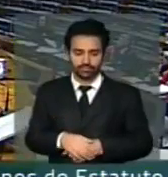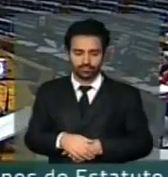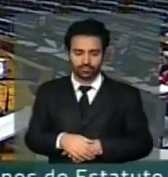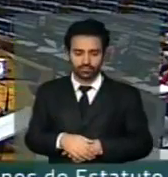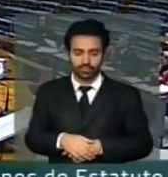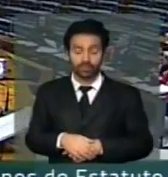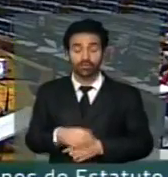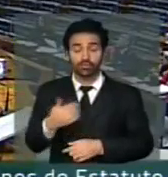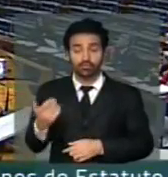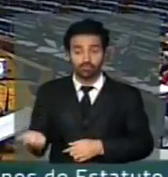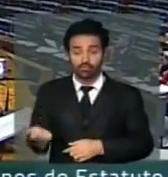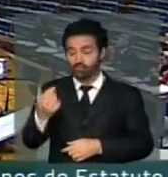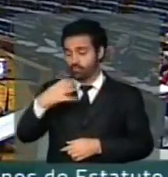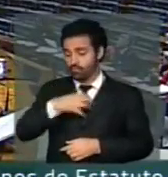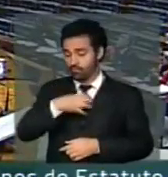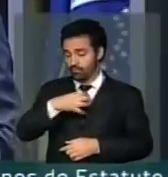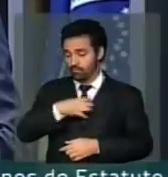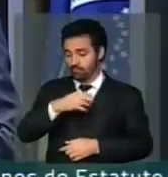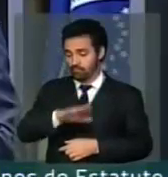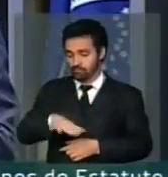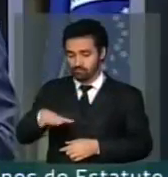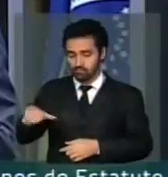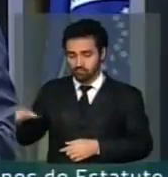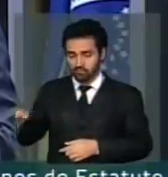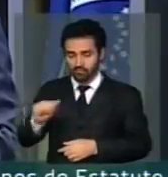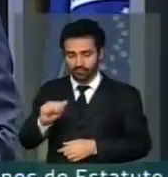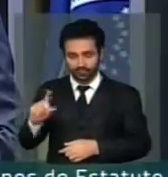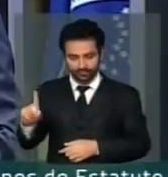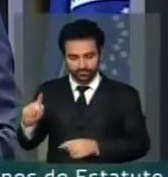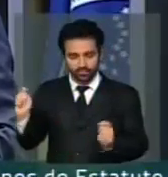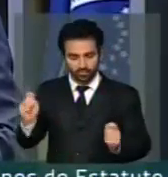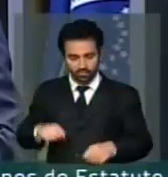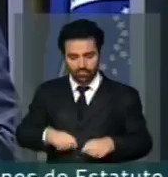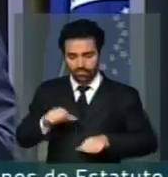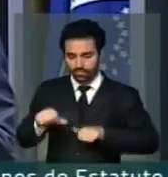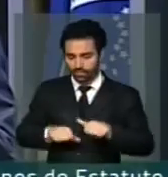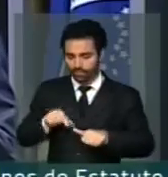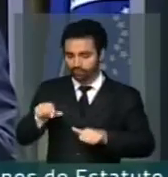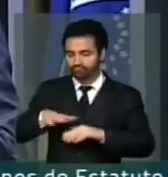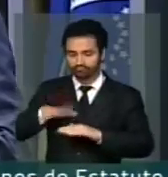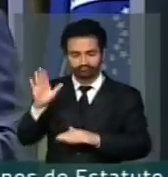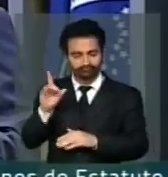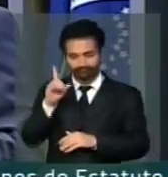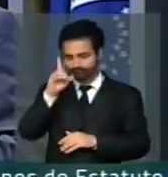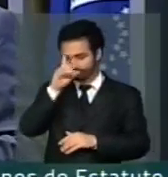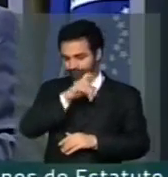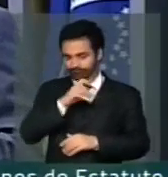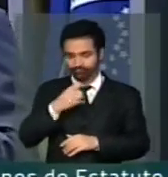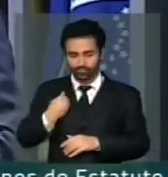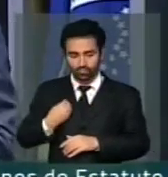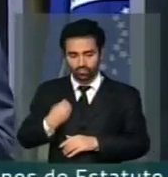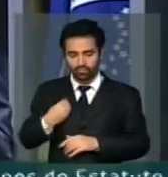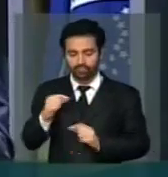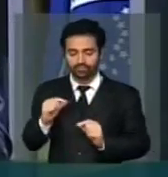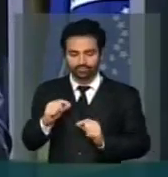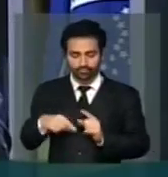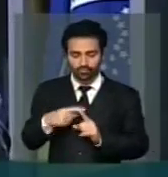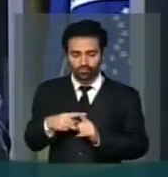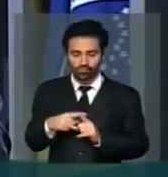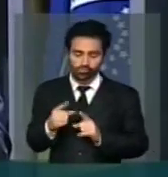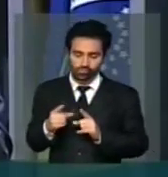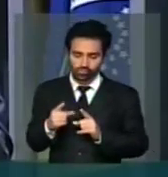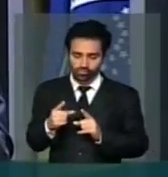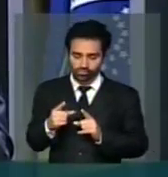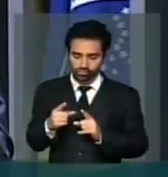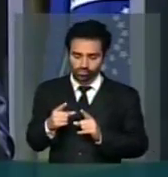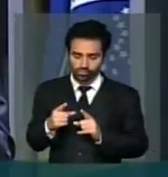a personalidade e o comportamento de crianças e adolescentes podem torná-los mais vulneráveis aos riscos do envolvimento com drogas,